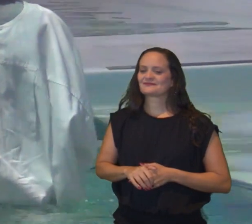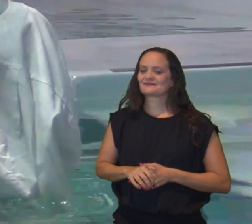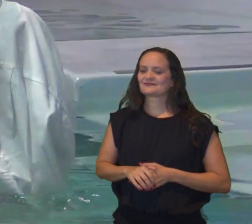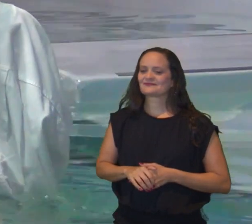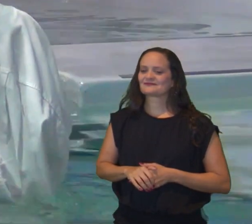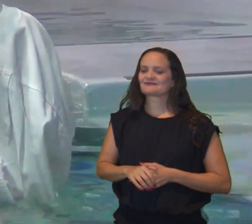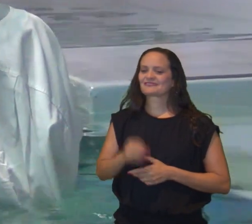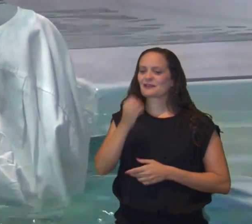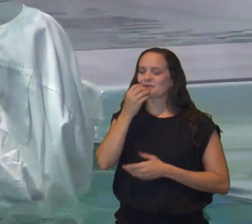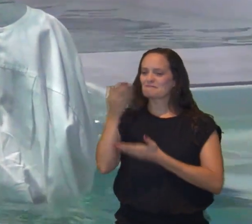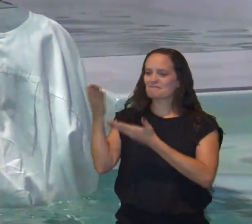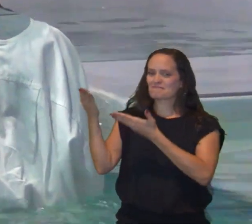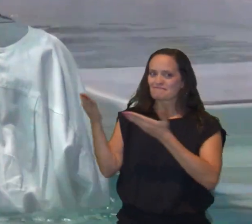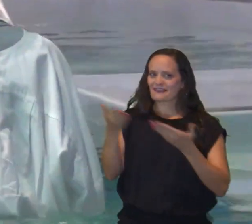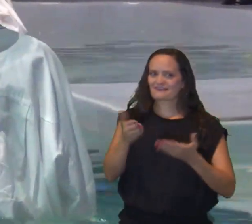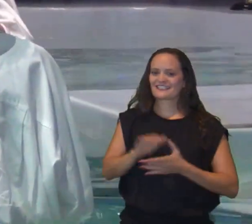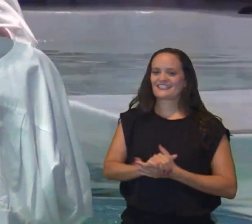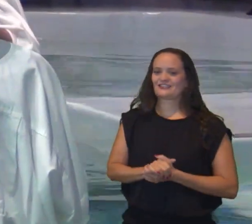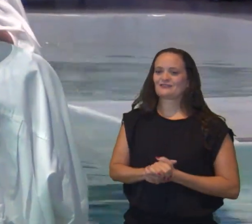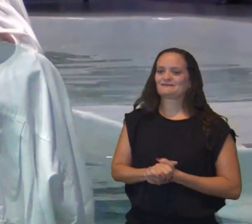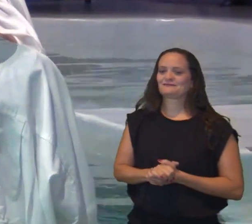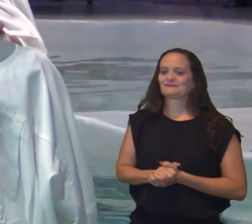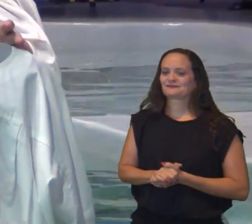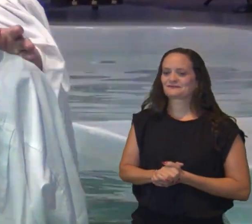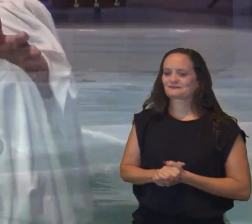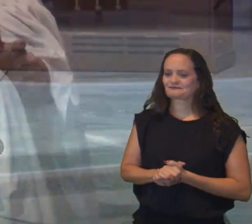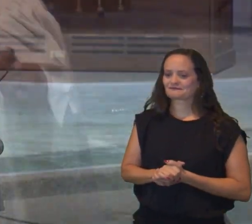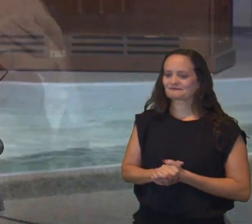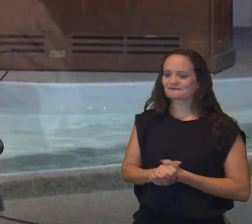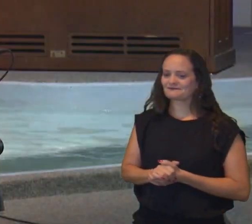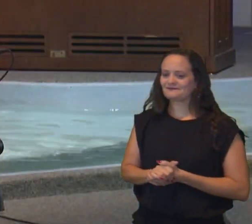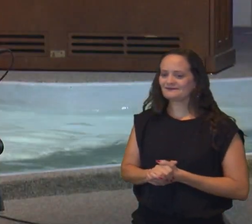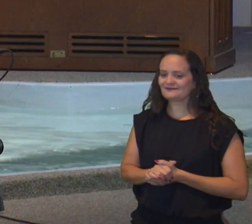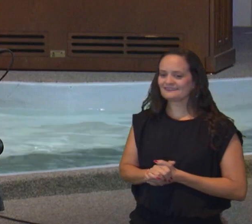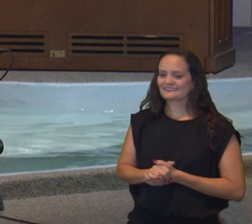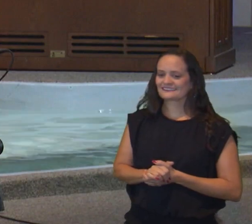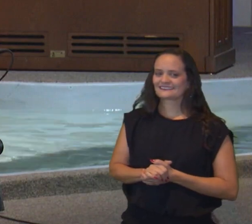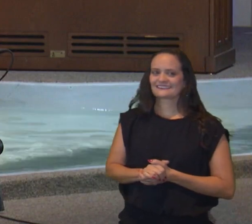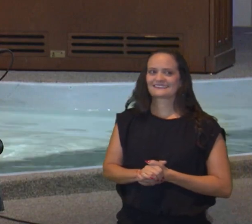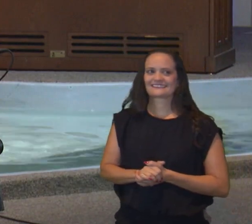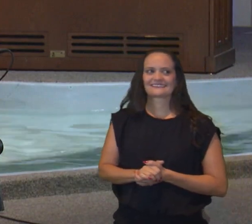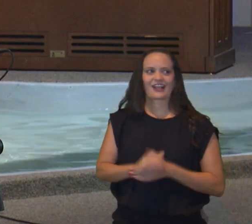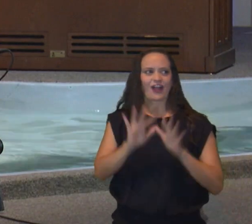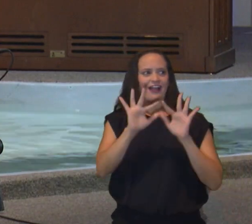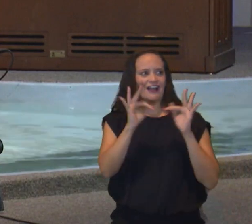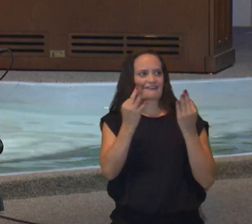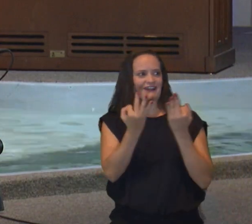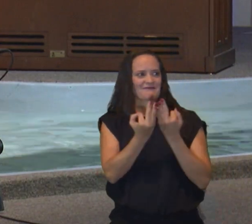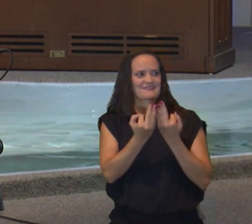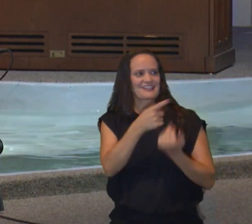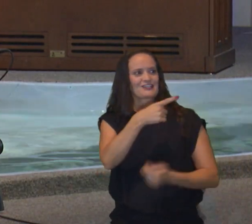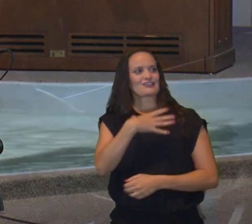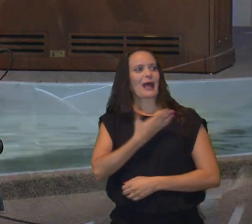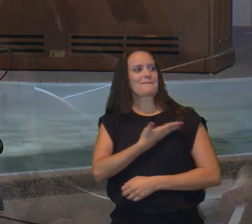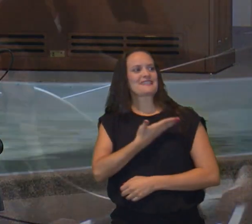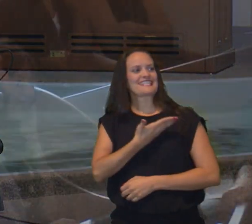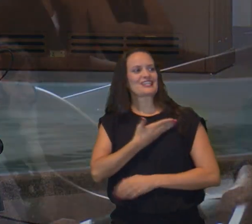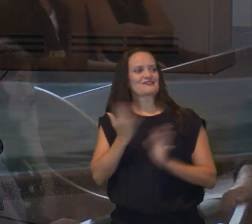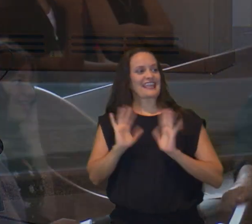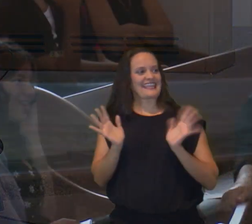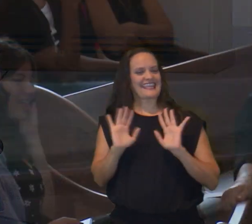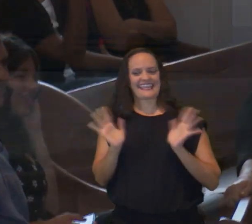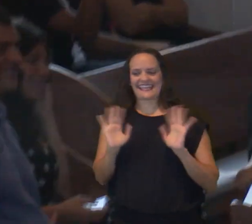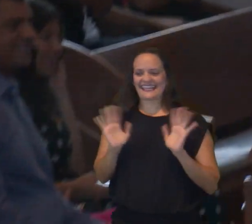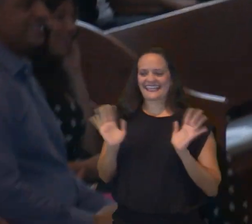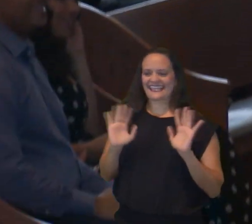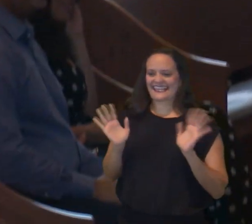Seja bem-vindo, Danilo, um menino muito amável e amado. Já estão acenando ali para você, seus amigos.